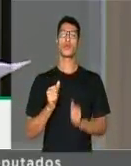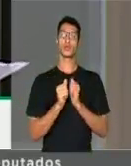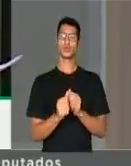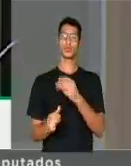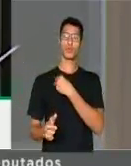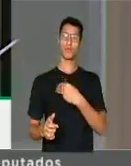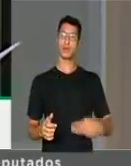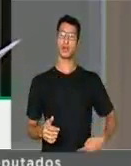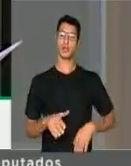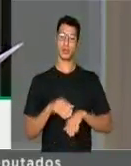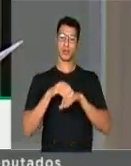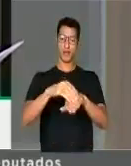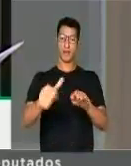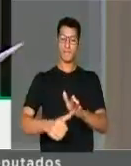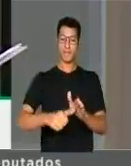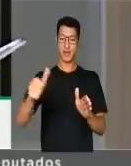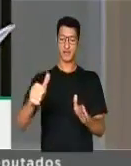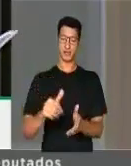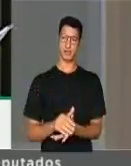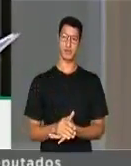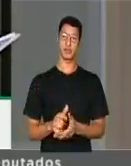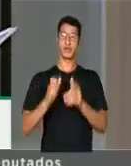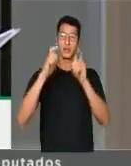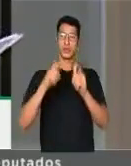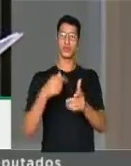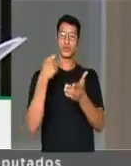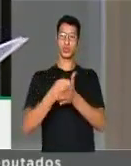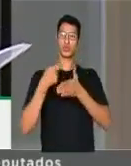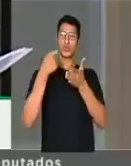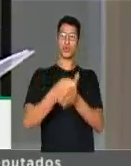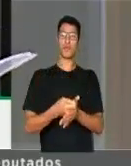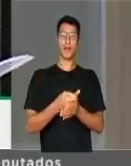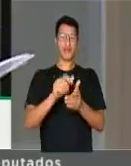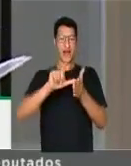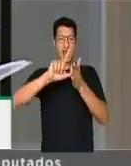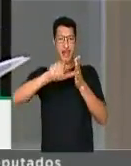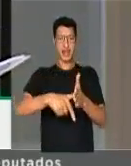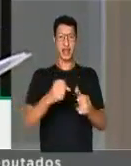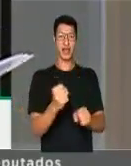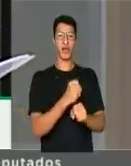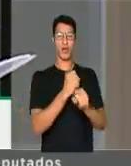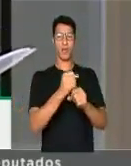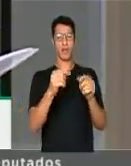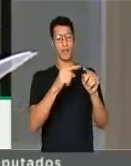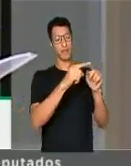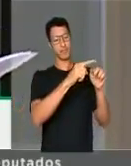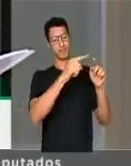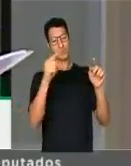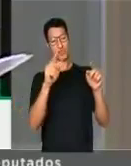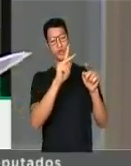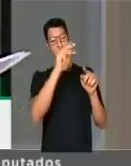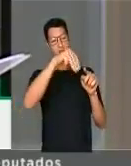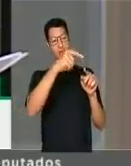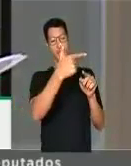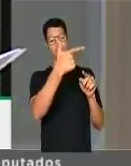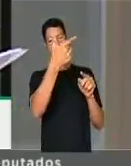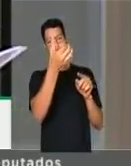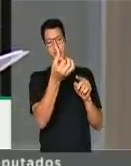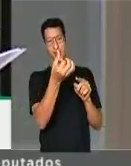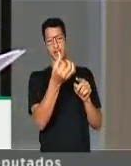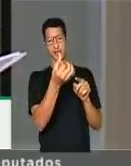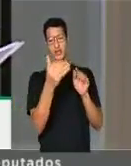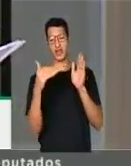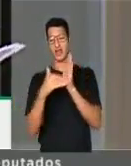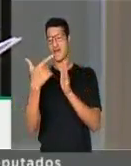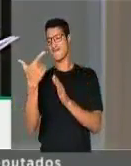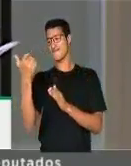ministro do Transporte pela primeira vez, onde cobrava os motivos de atraso nas obras do trecho que compreende os quilômetros 26